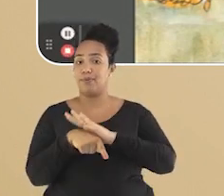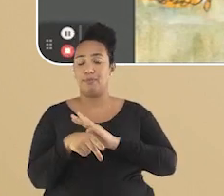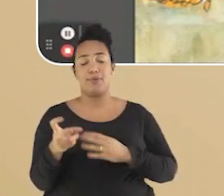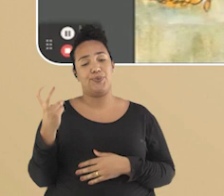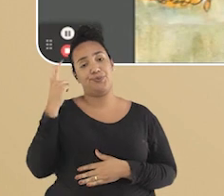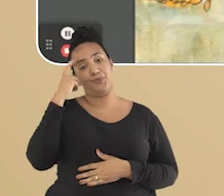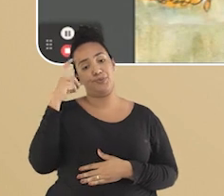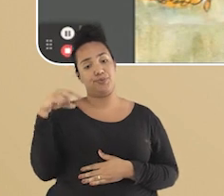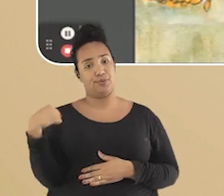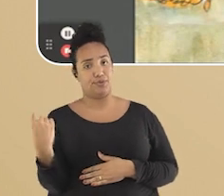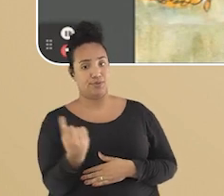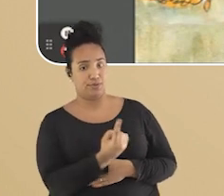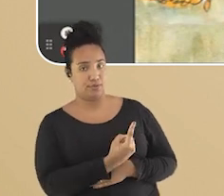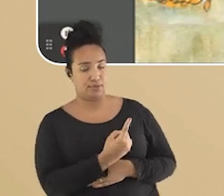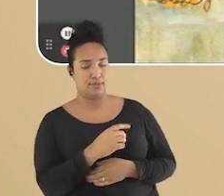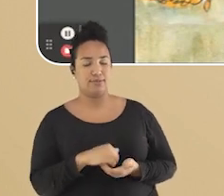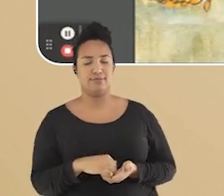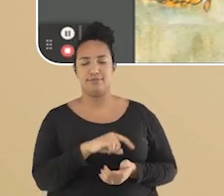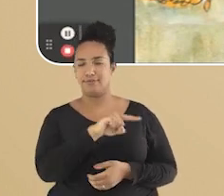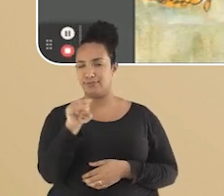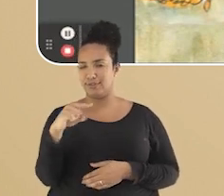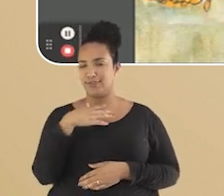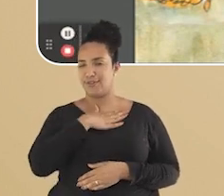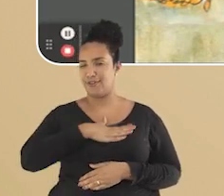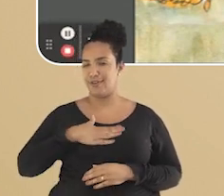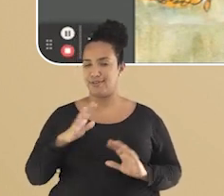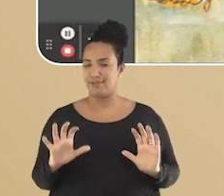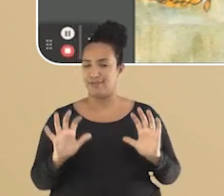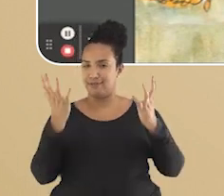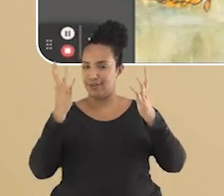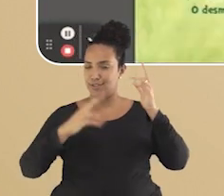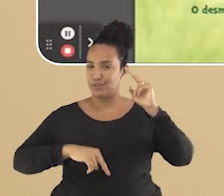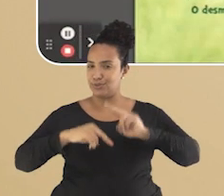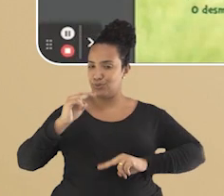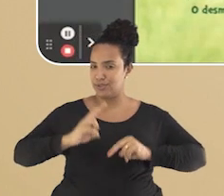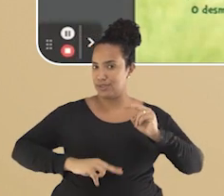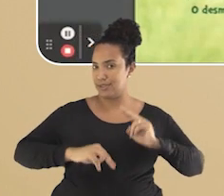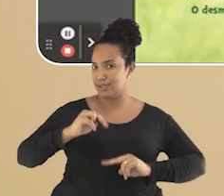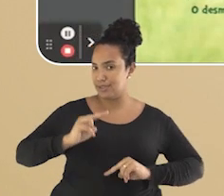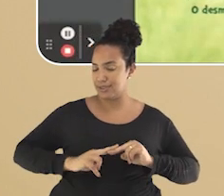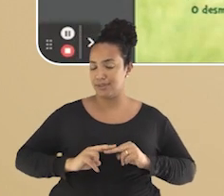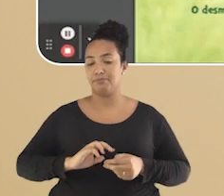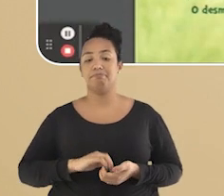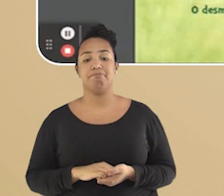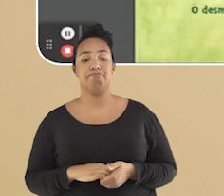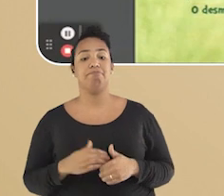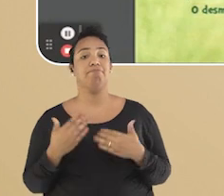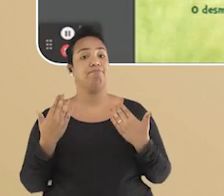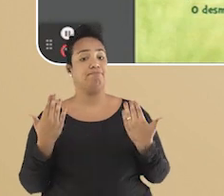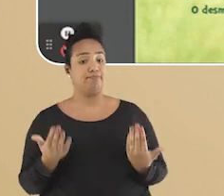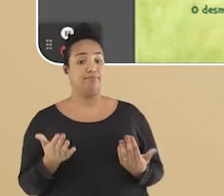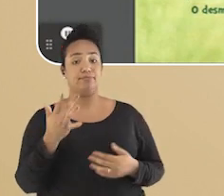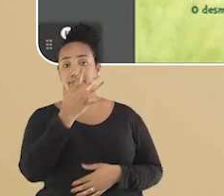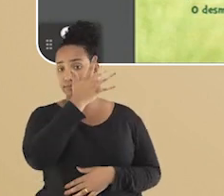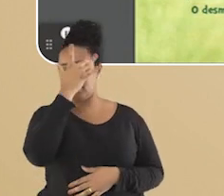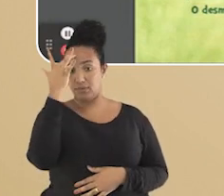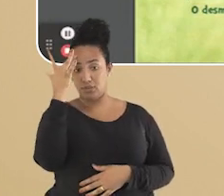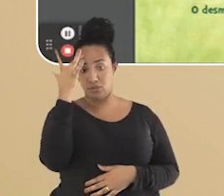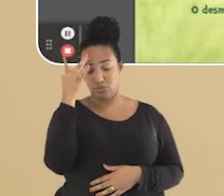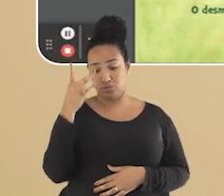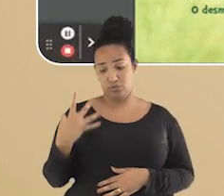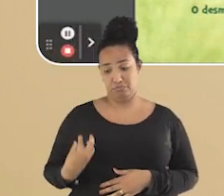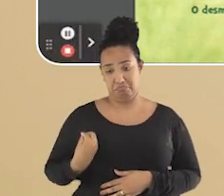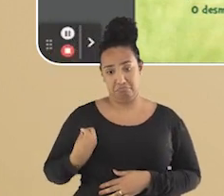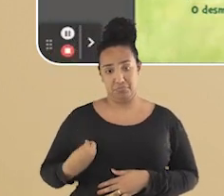cultura. Quem não curte uma festa junina? A presença de pessoas tem